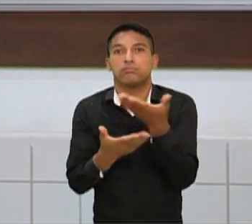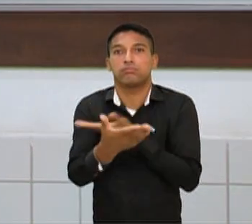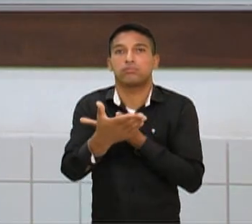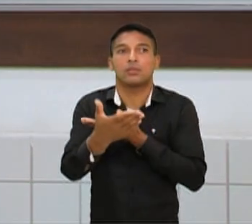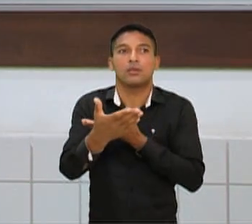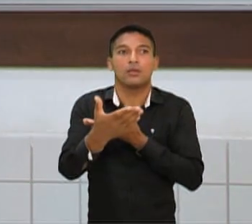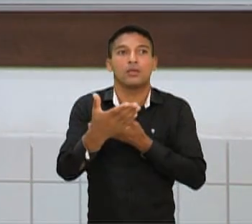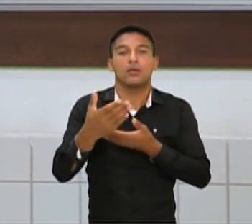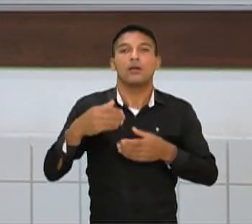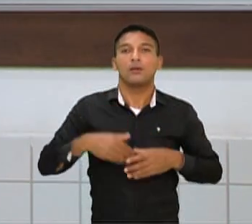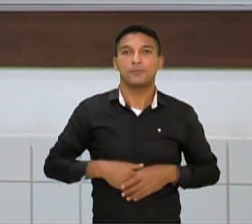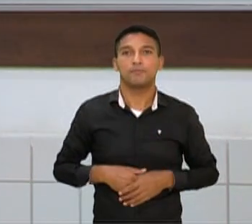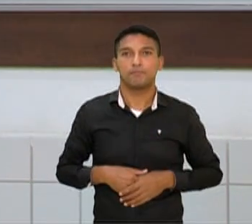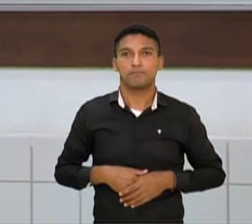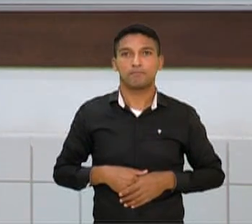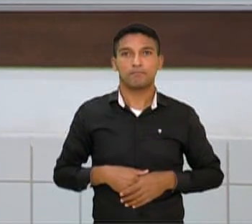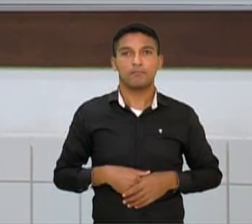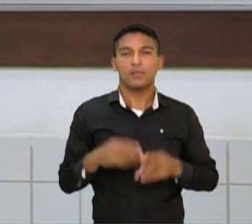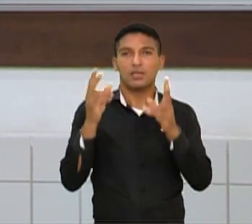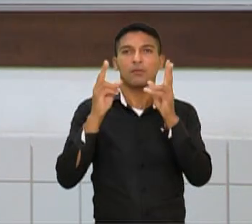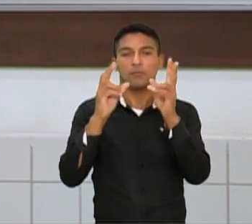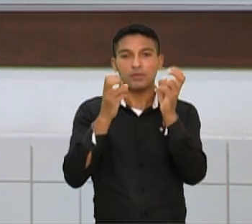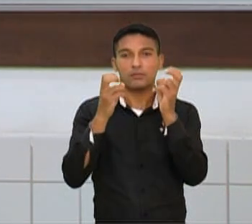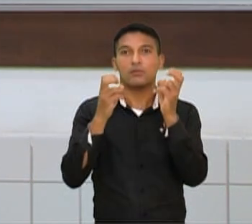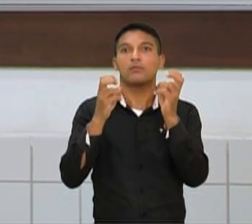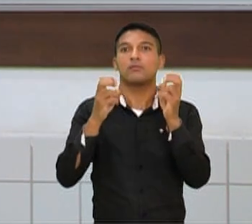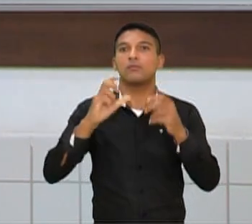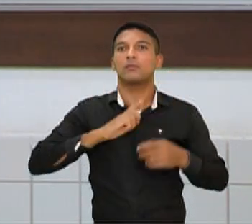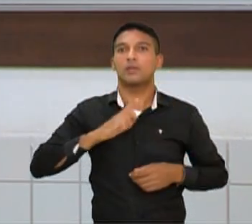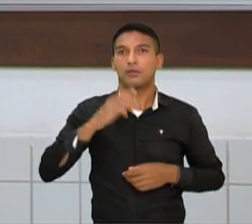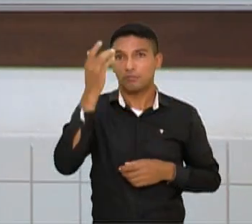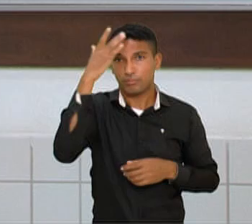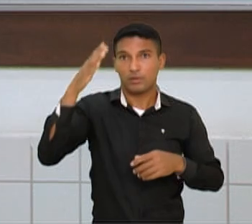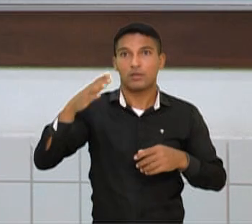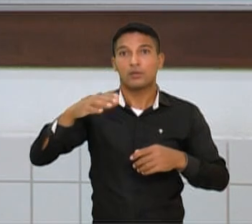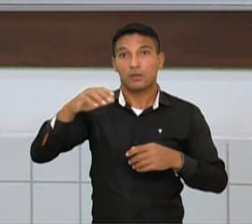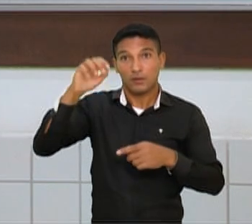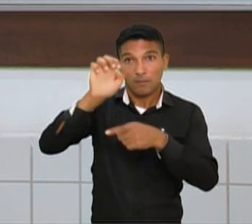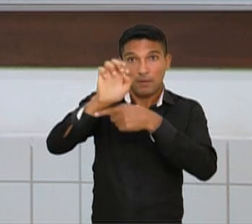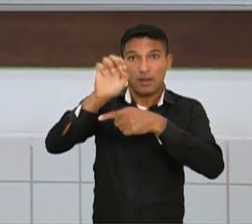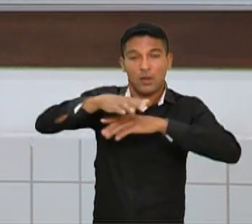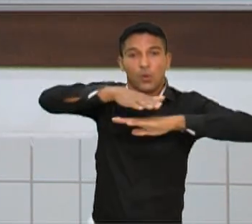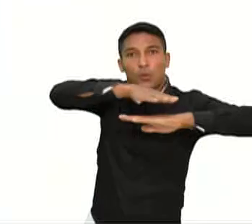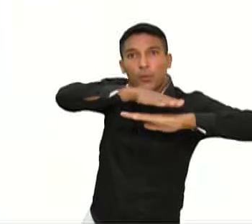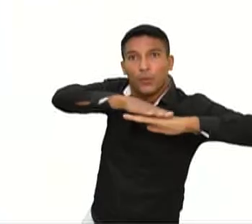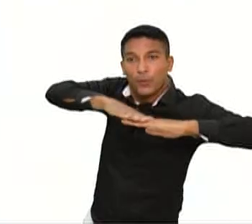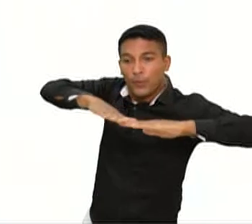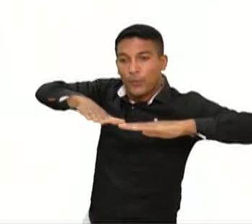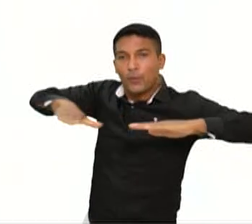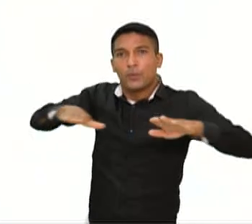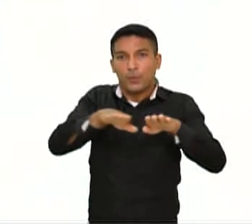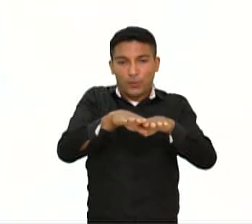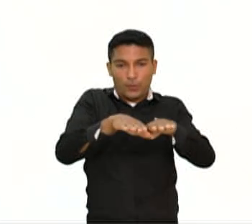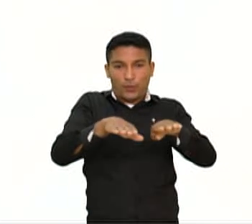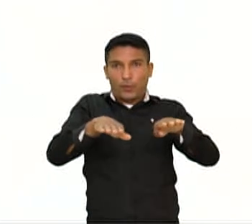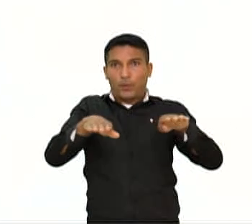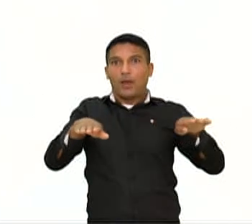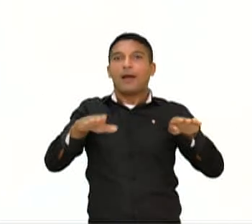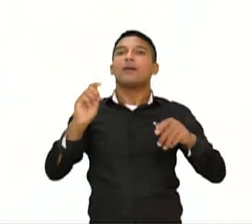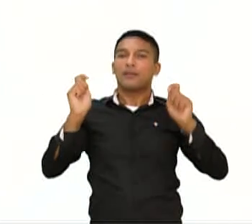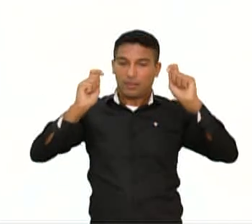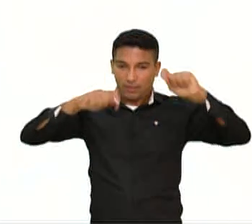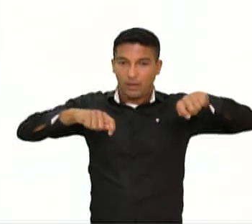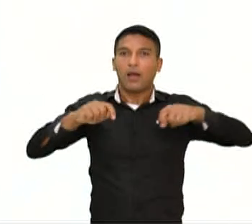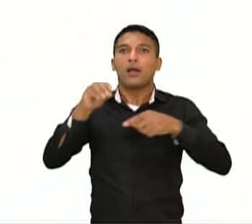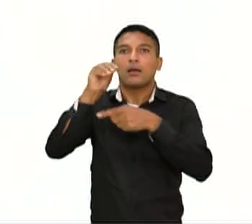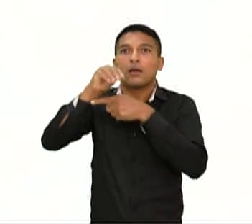do tempo percebeu-se a facilidade na planificação do terreno para a criação de gado nas regiões